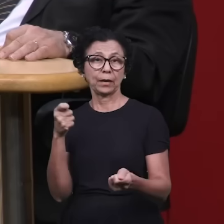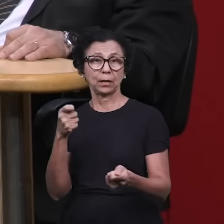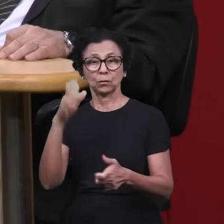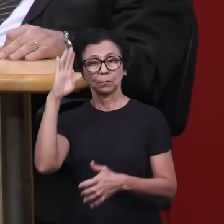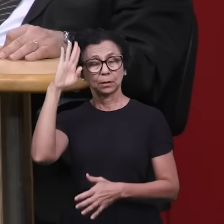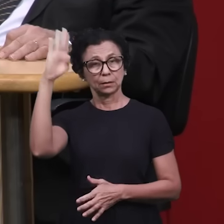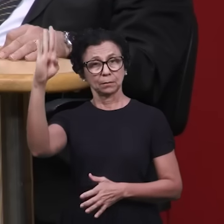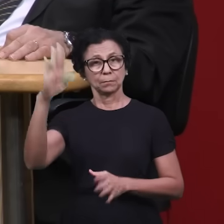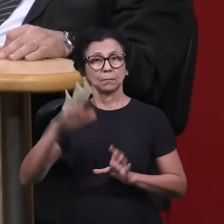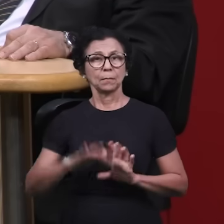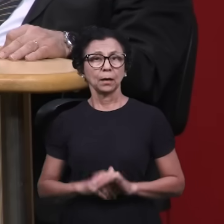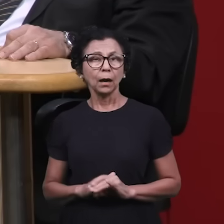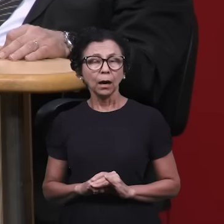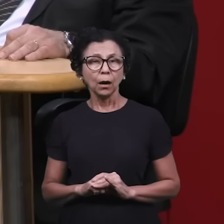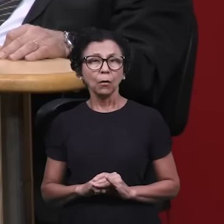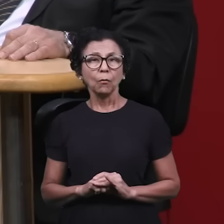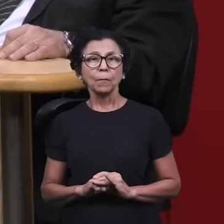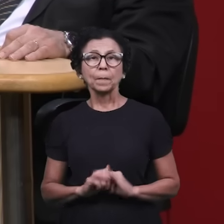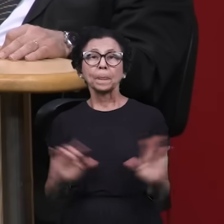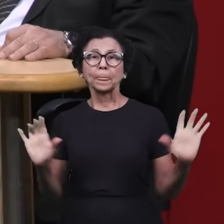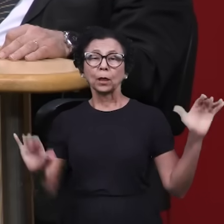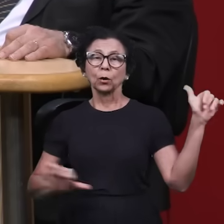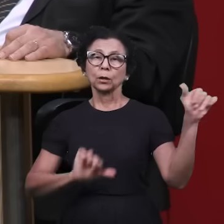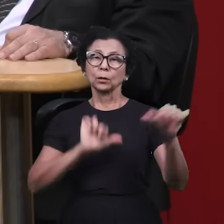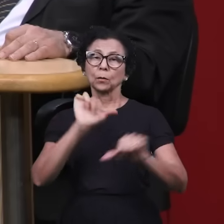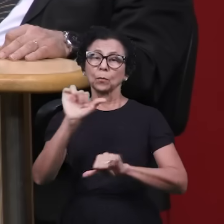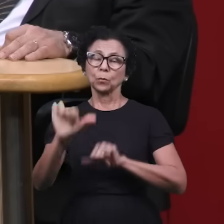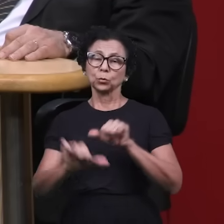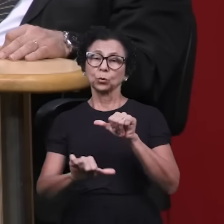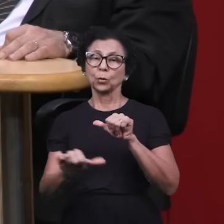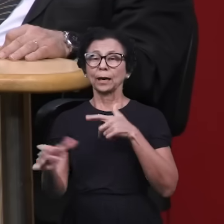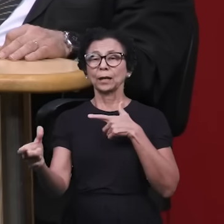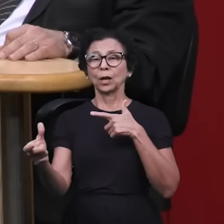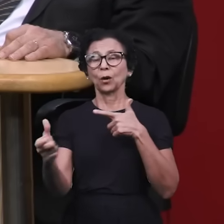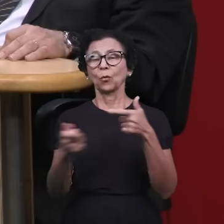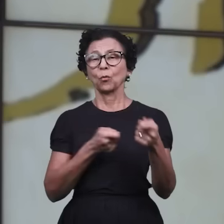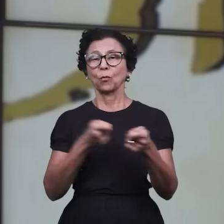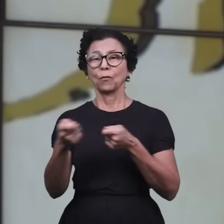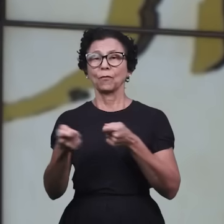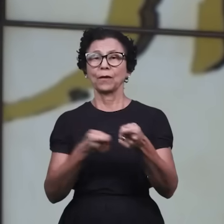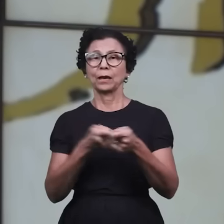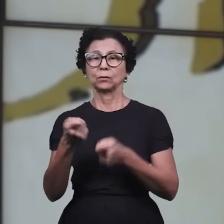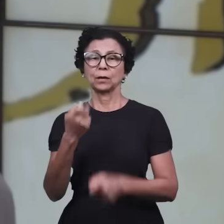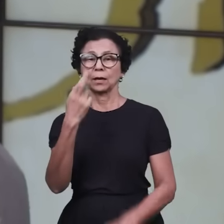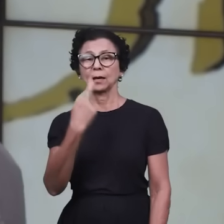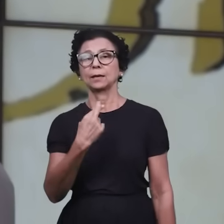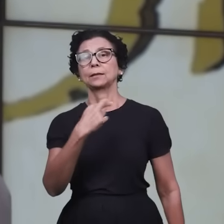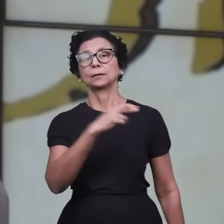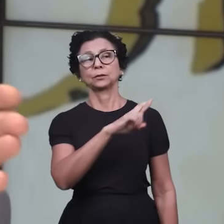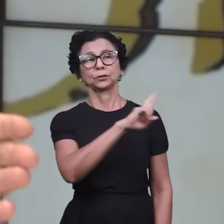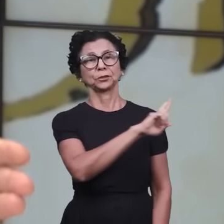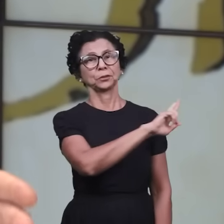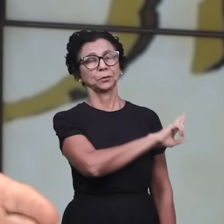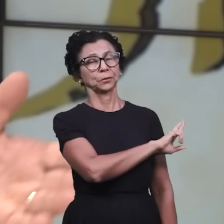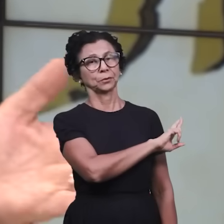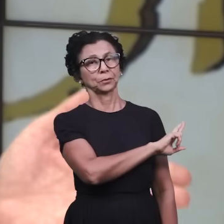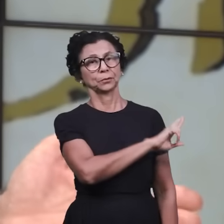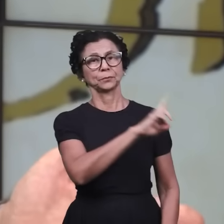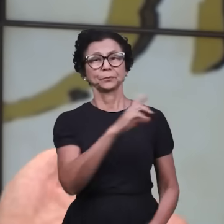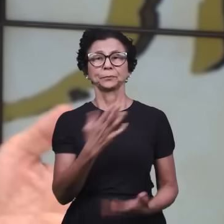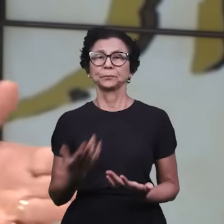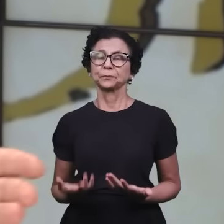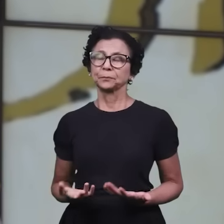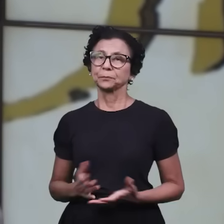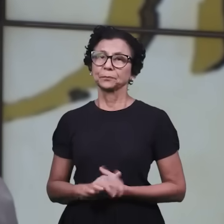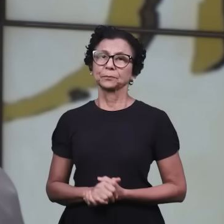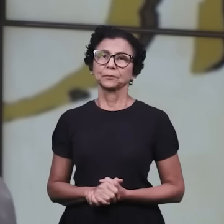o governo centralizado passou a ser um governo eclesiástico, não mais um governo político, mas assim, não, quando diz político, era